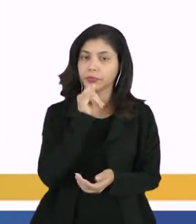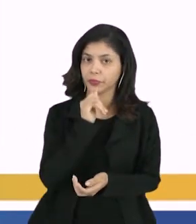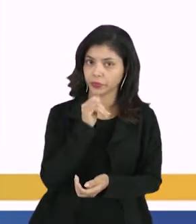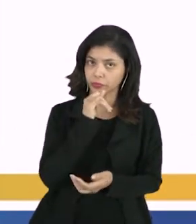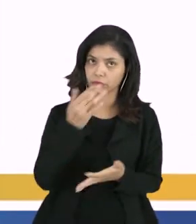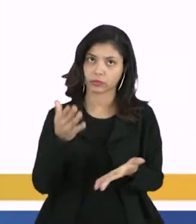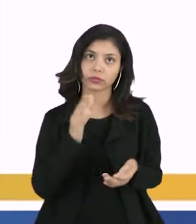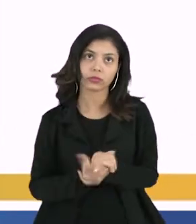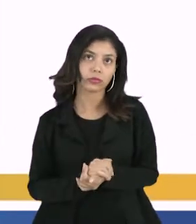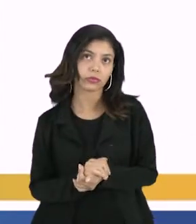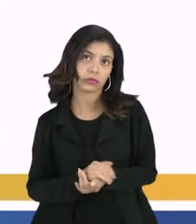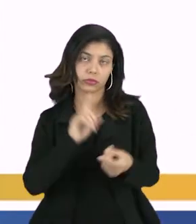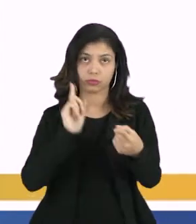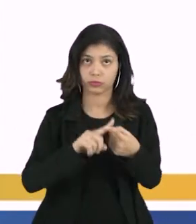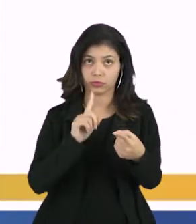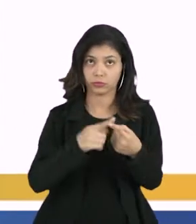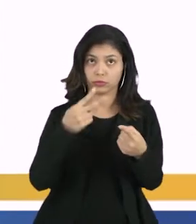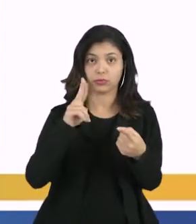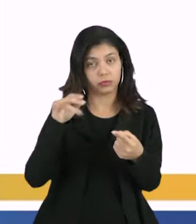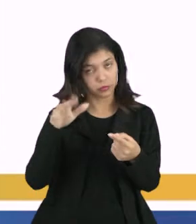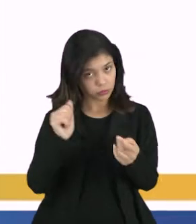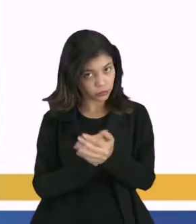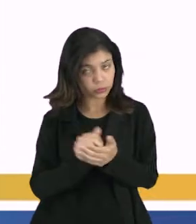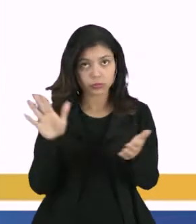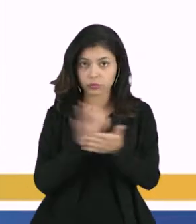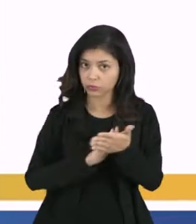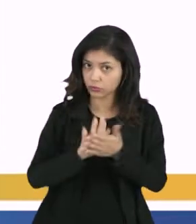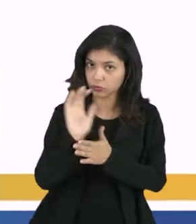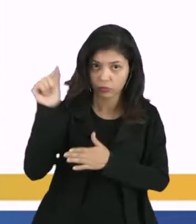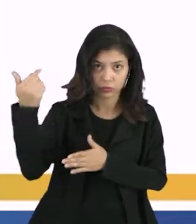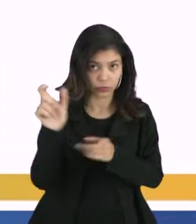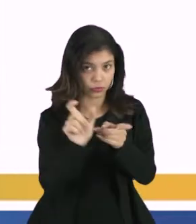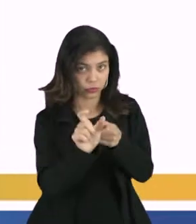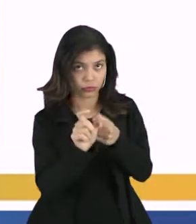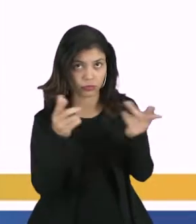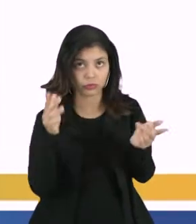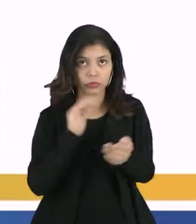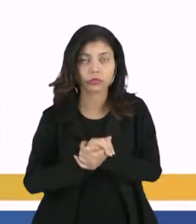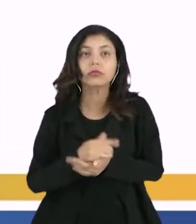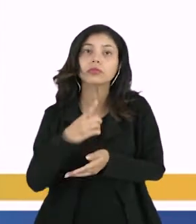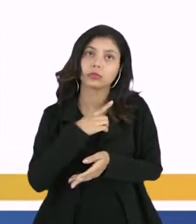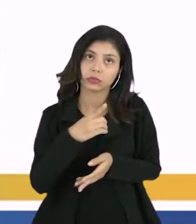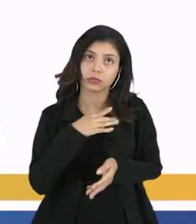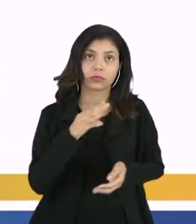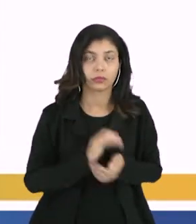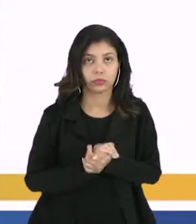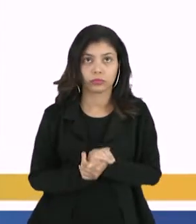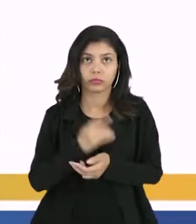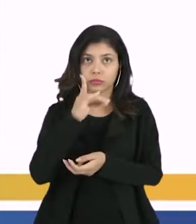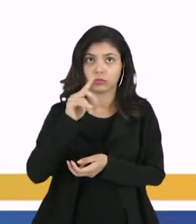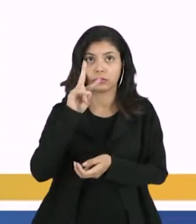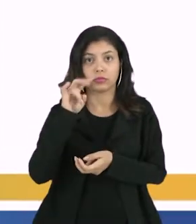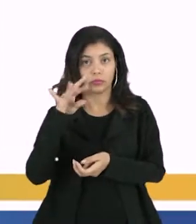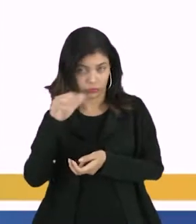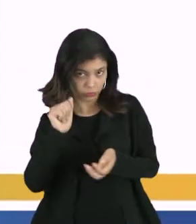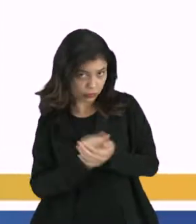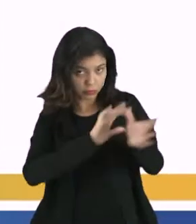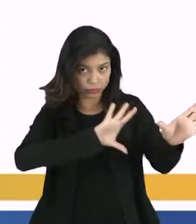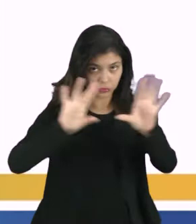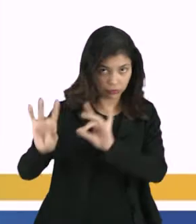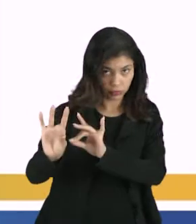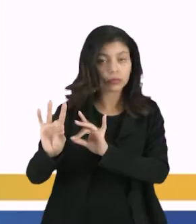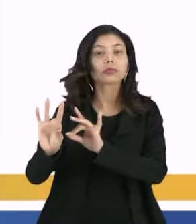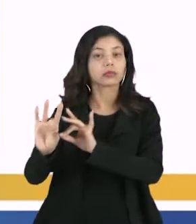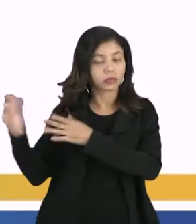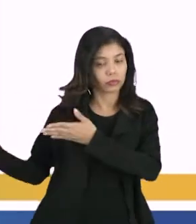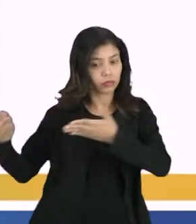primitivas. Então, eu tenho as palavras primitivas, que não derivam de nenhuma outra palavra, e eu tenho as palavras derivadas, que vão